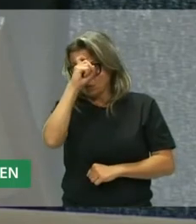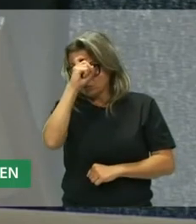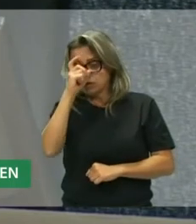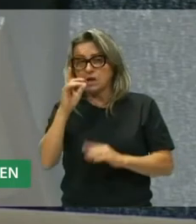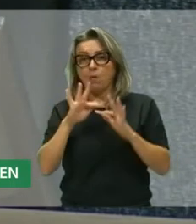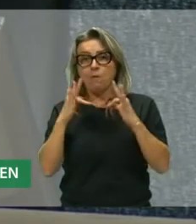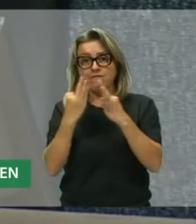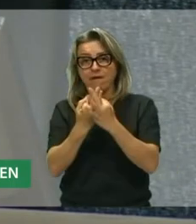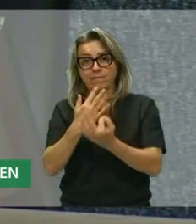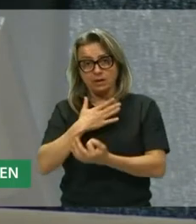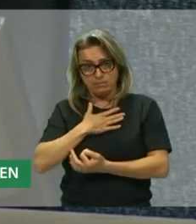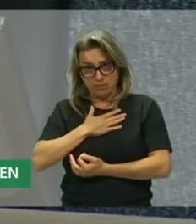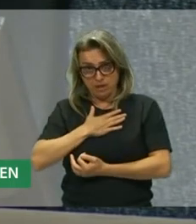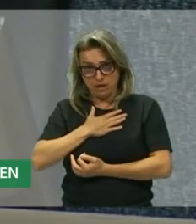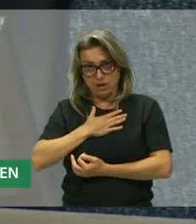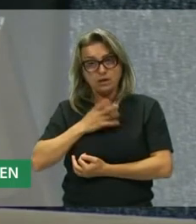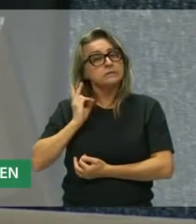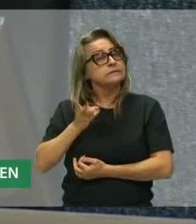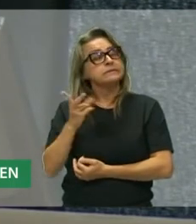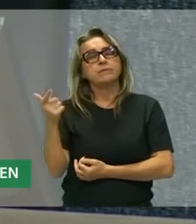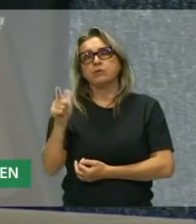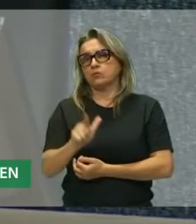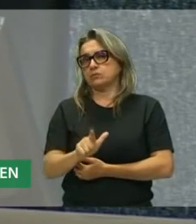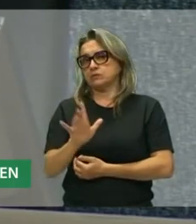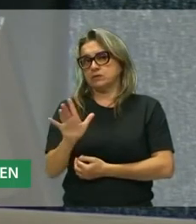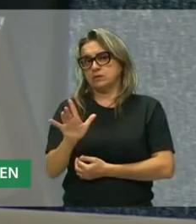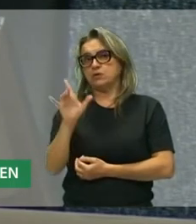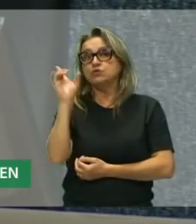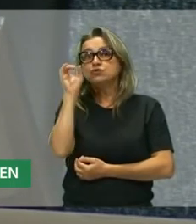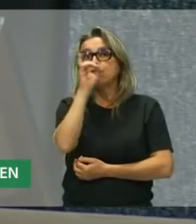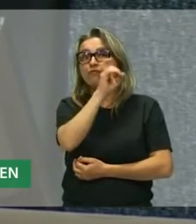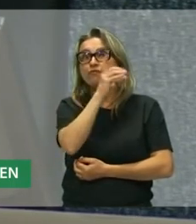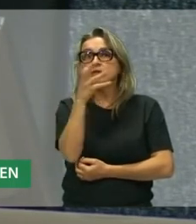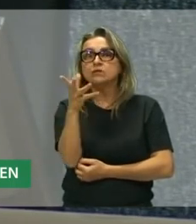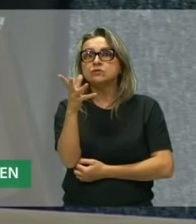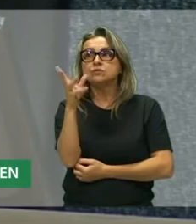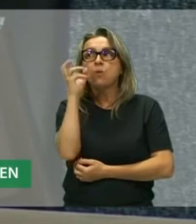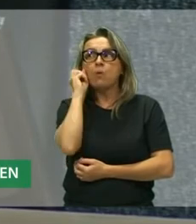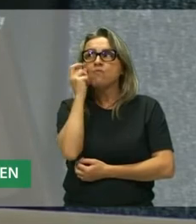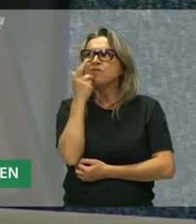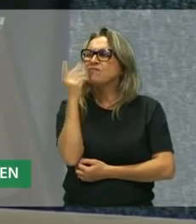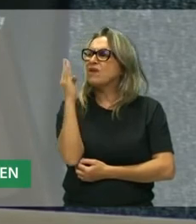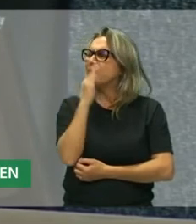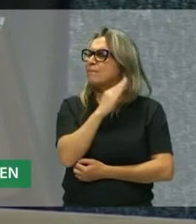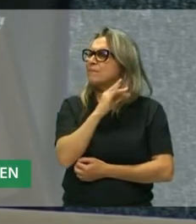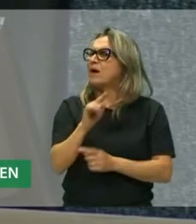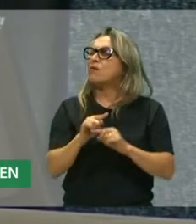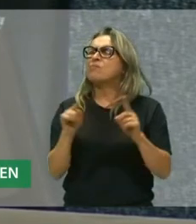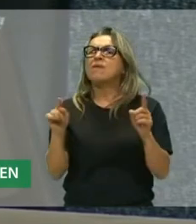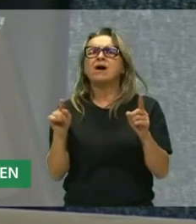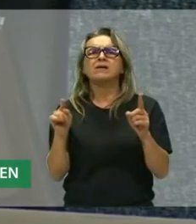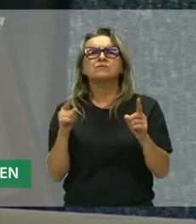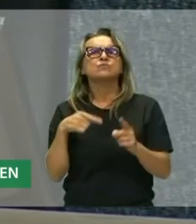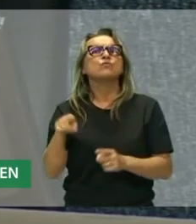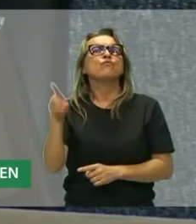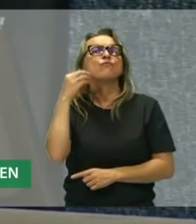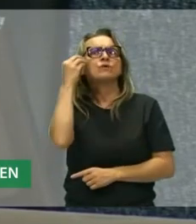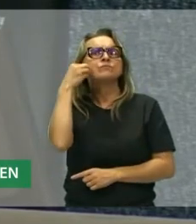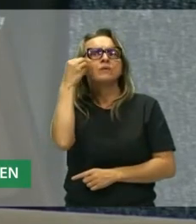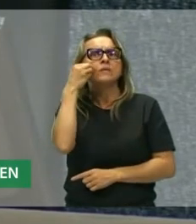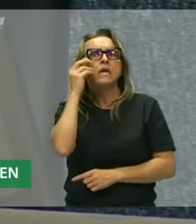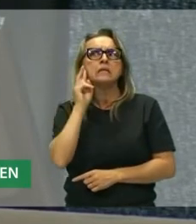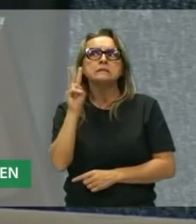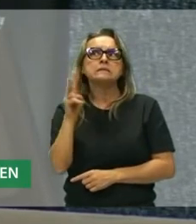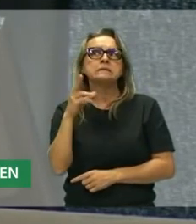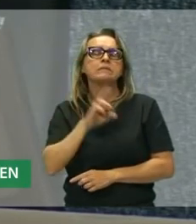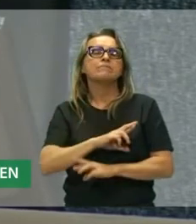foram socorridos. Então, é complicado a gente ouvir falar mal e quando a gente tem experiências diferentes. Então,